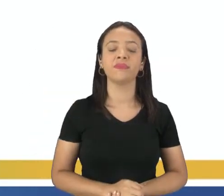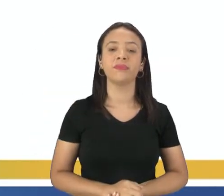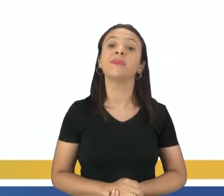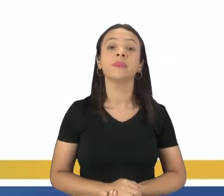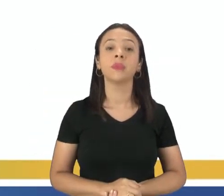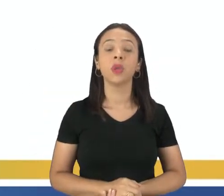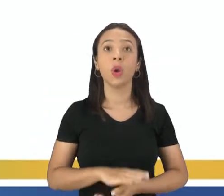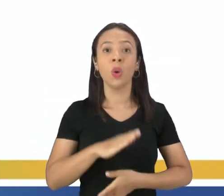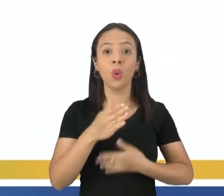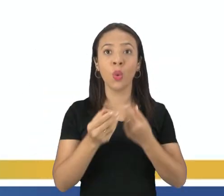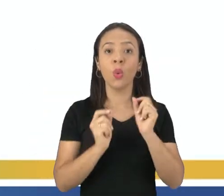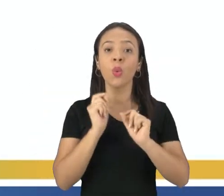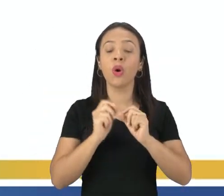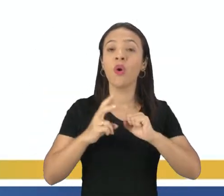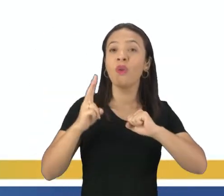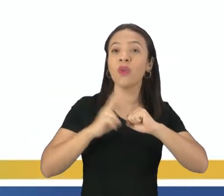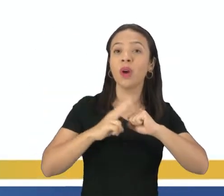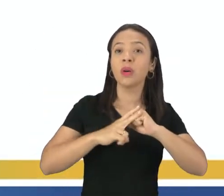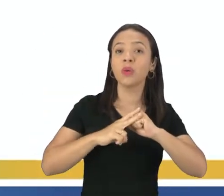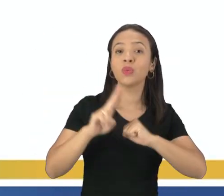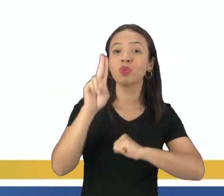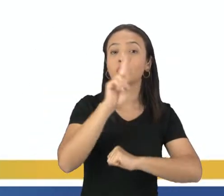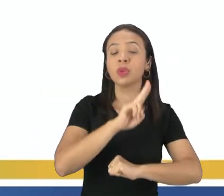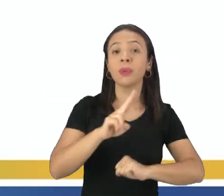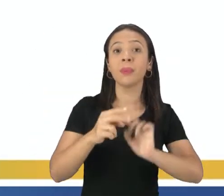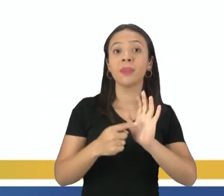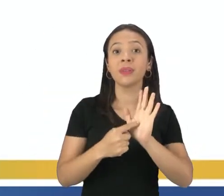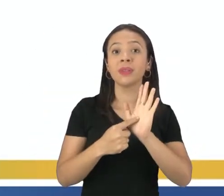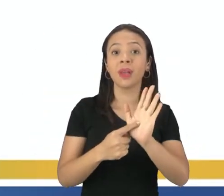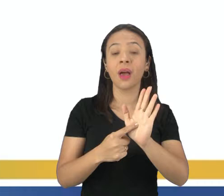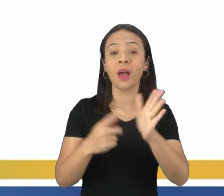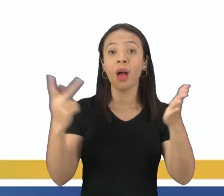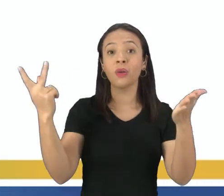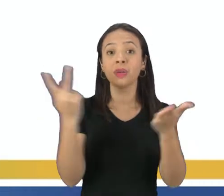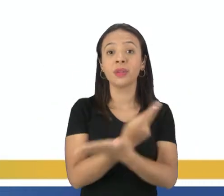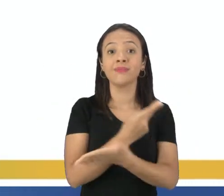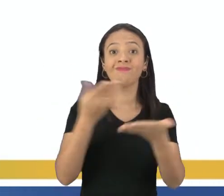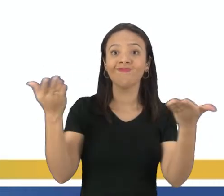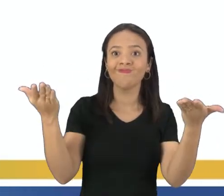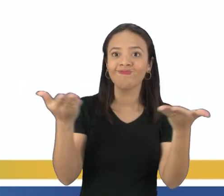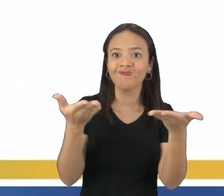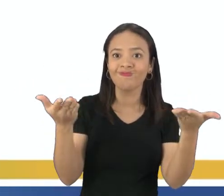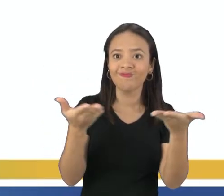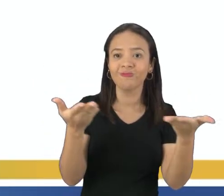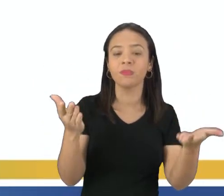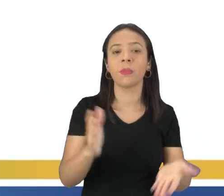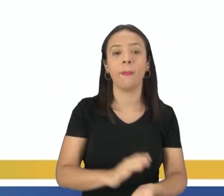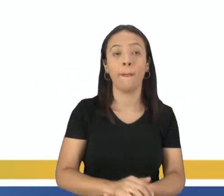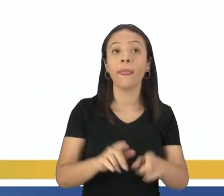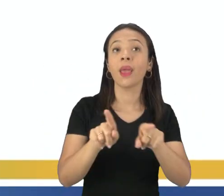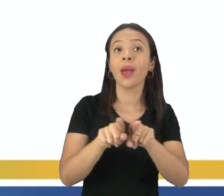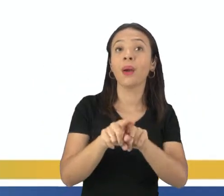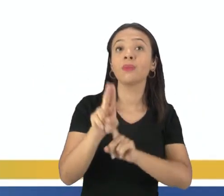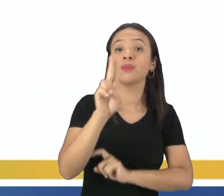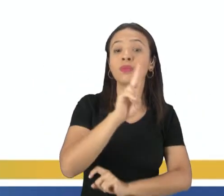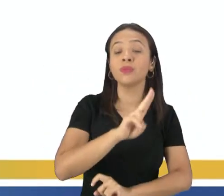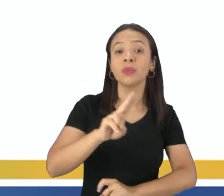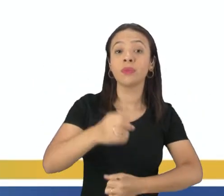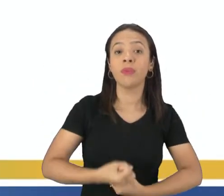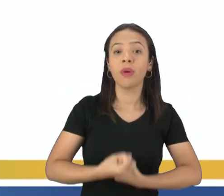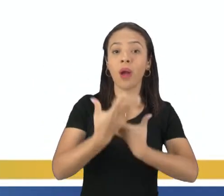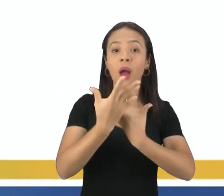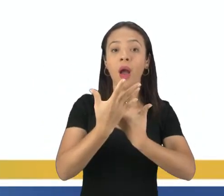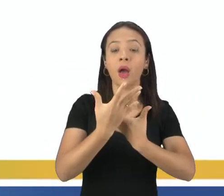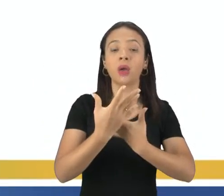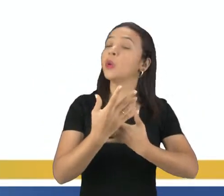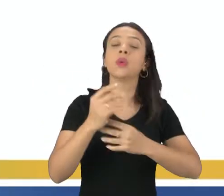tempo verbal utilizado para indicar ações habituais que ocorrem no presente. Além disso, ele é usado para expressar